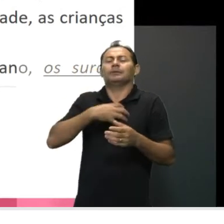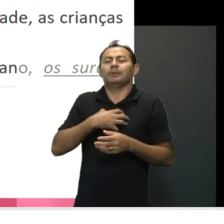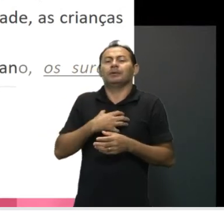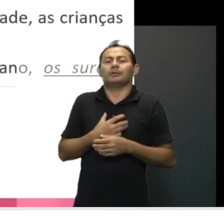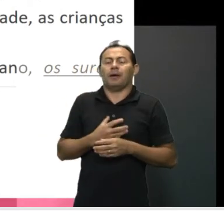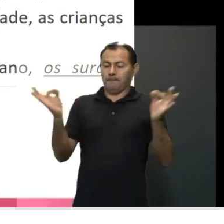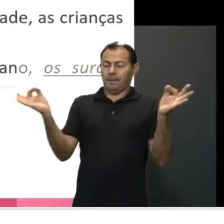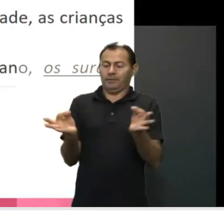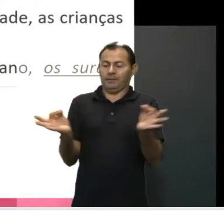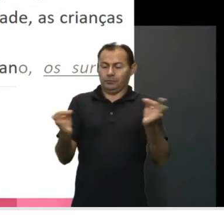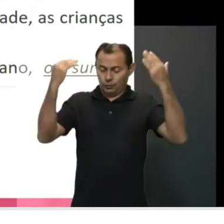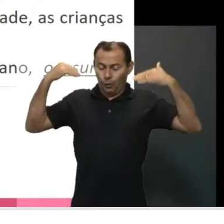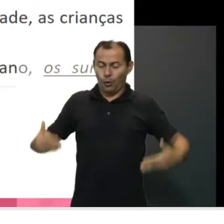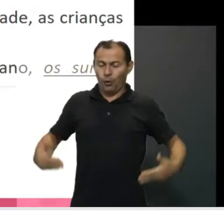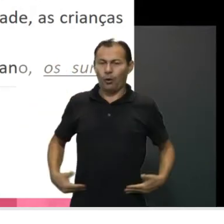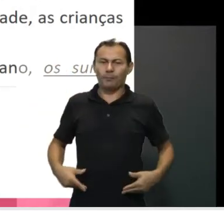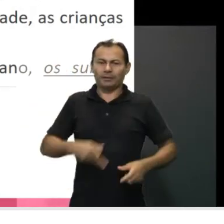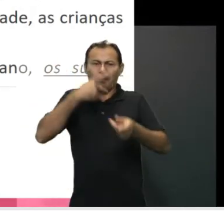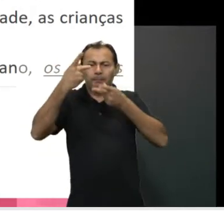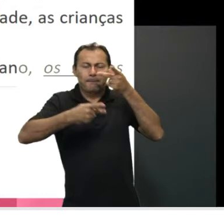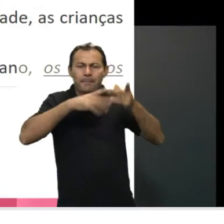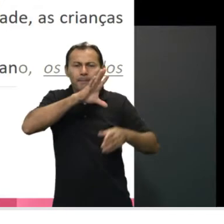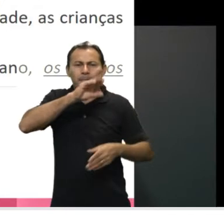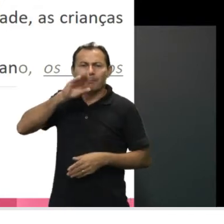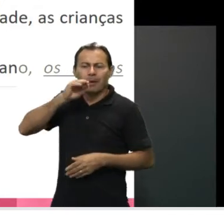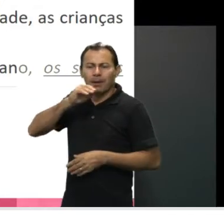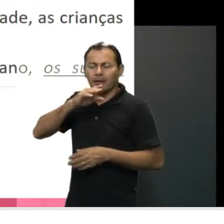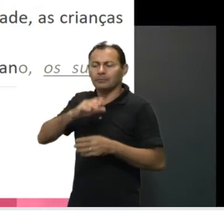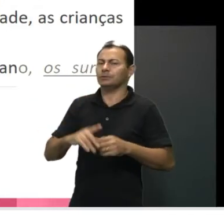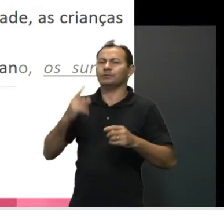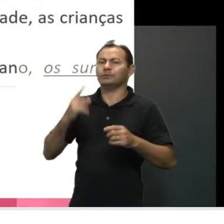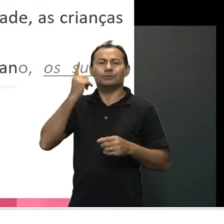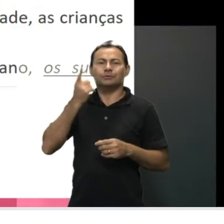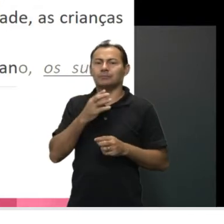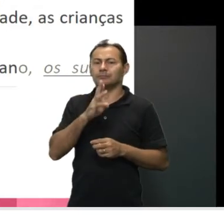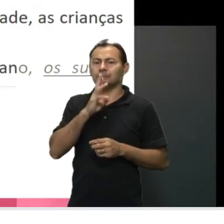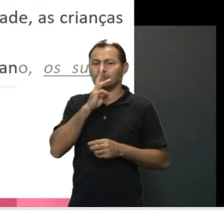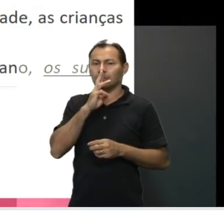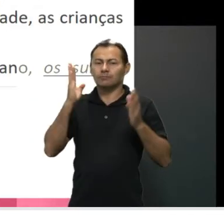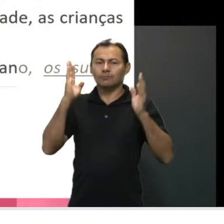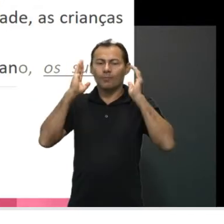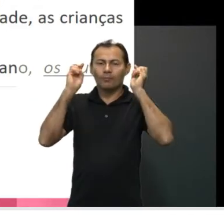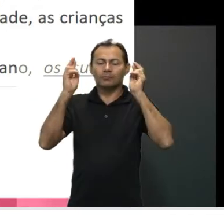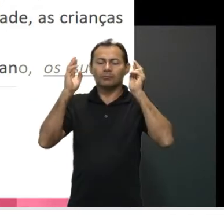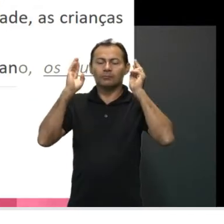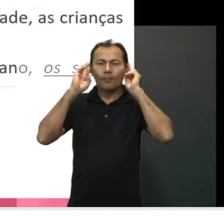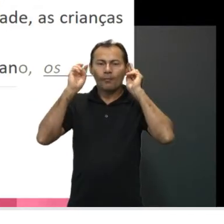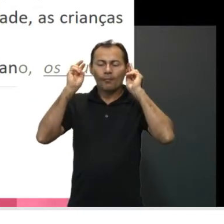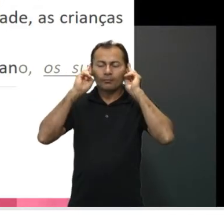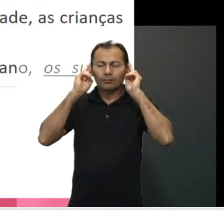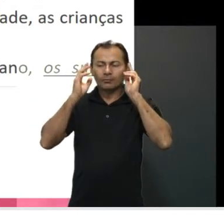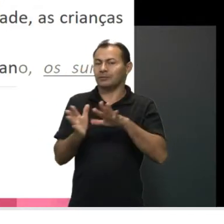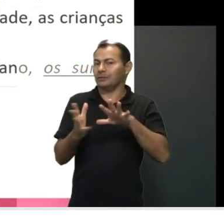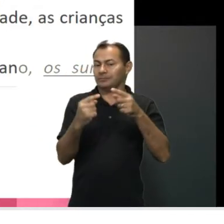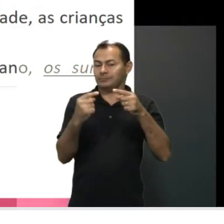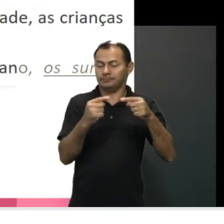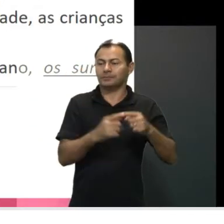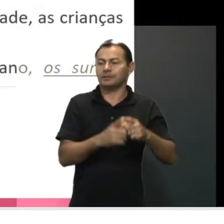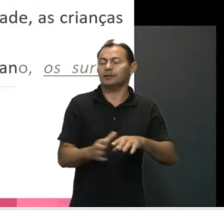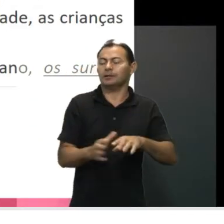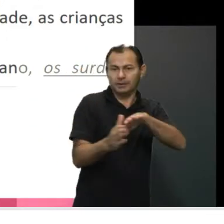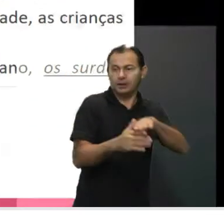da oratória, e os surdos não correspondiam a esses padrões. Os romanos, lá na Roma, os surdos viviam sem